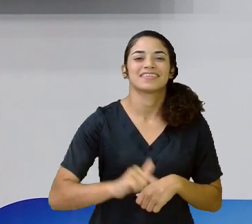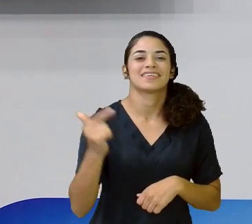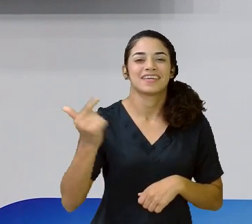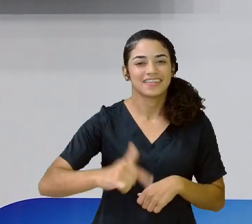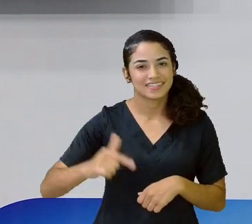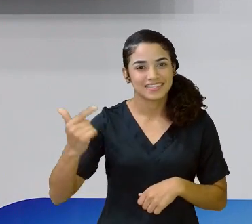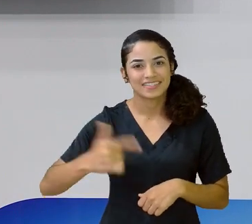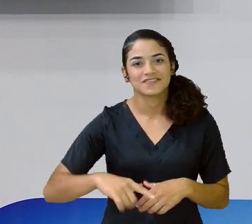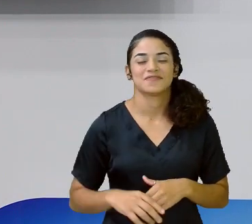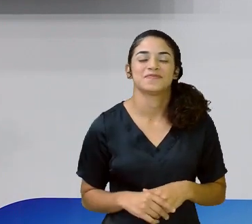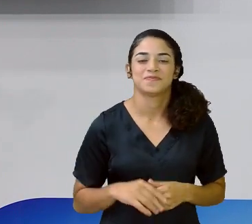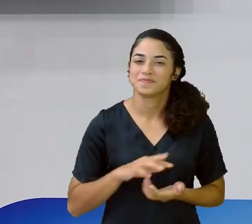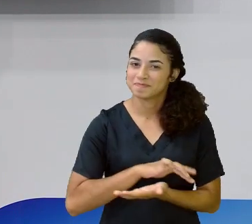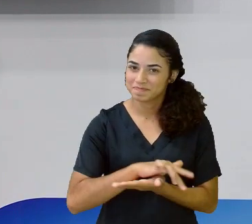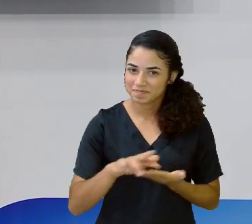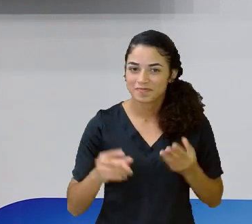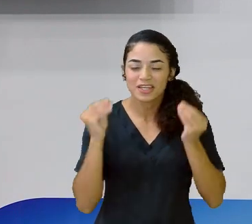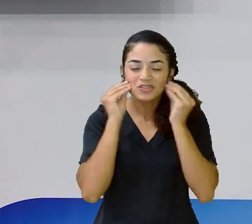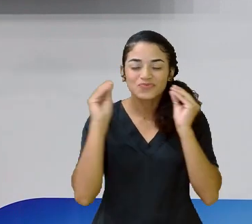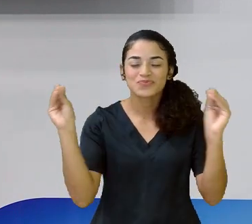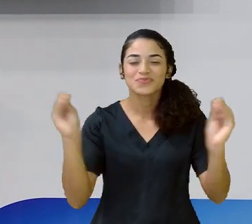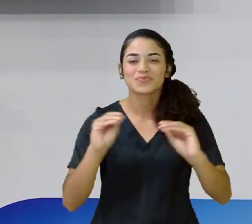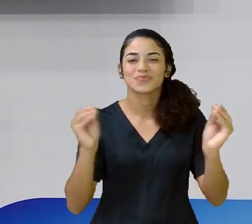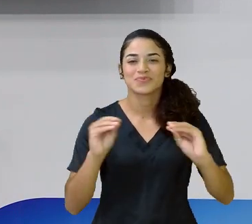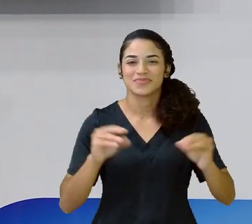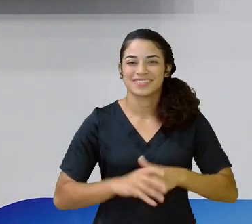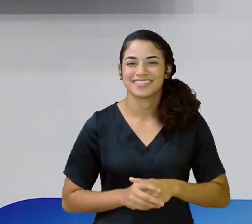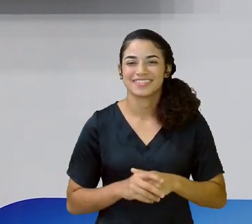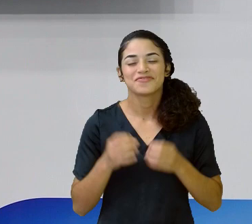da professora Kedma. Um beijo grande